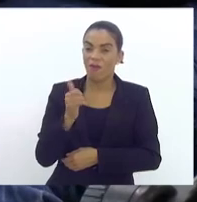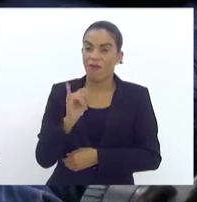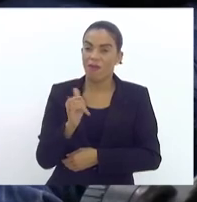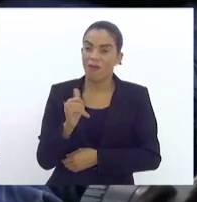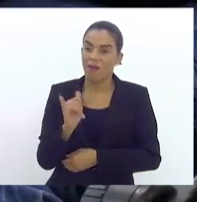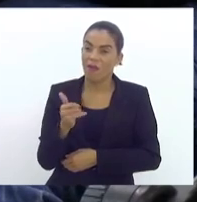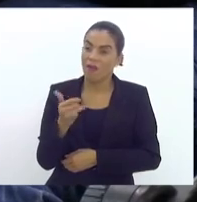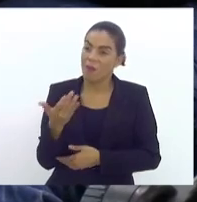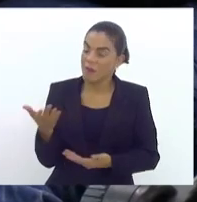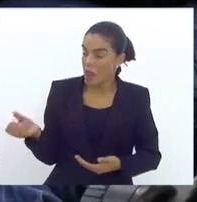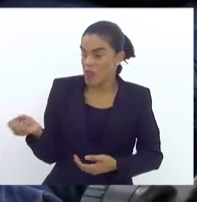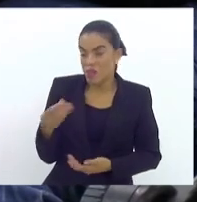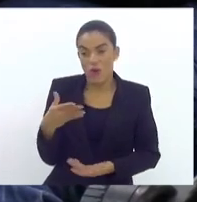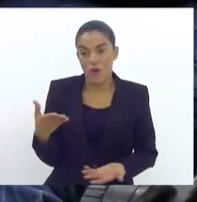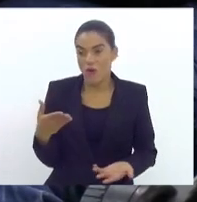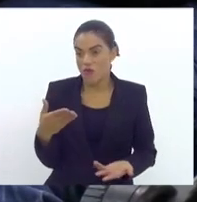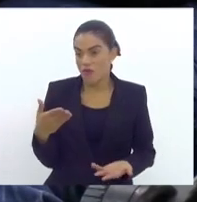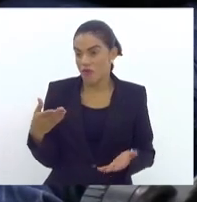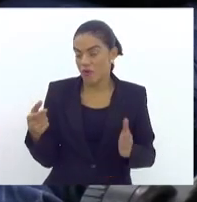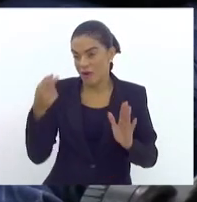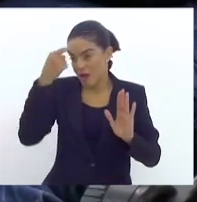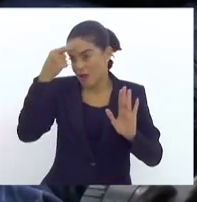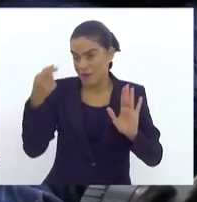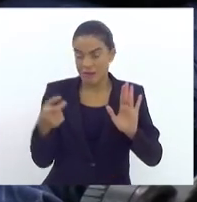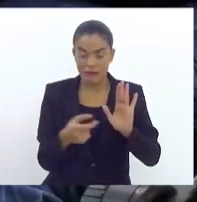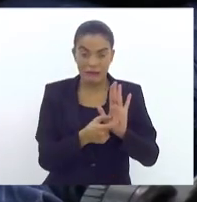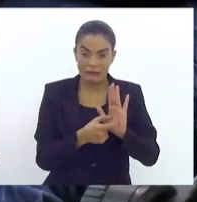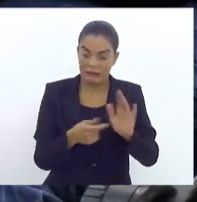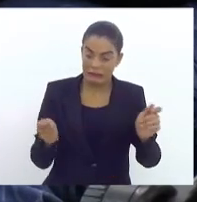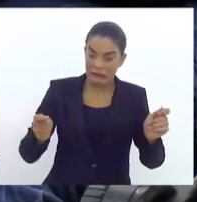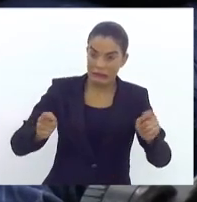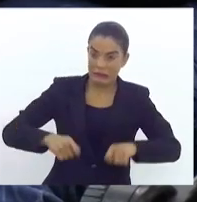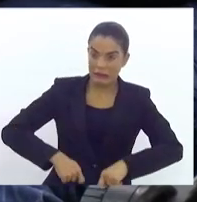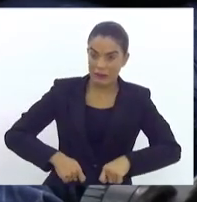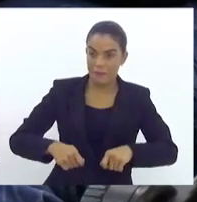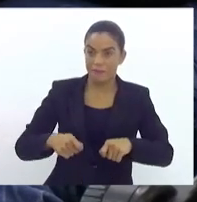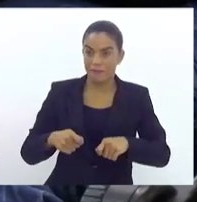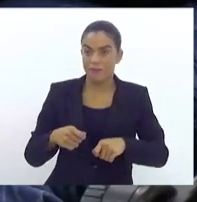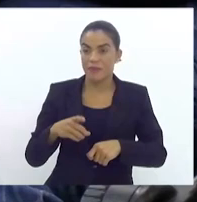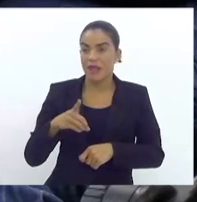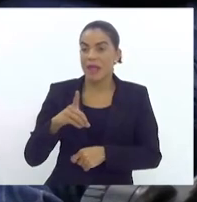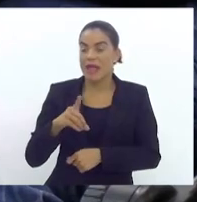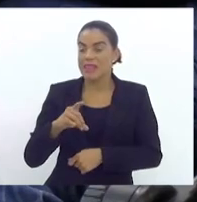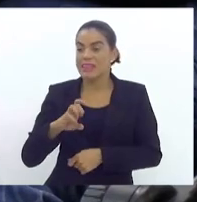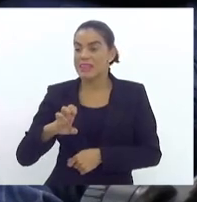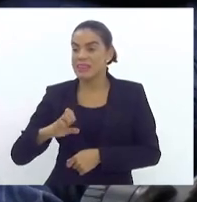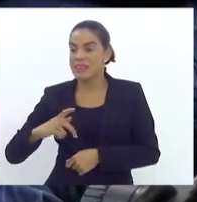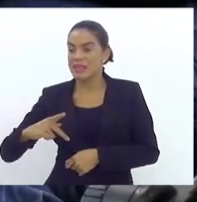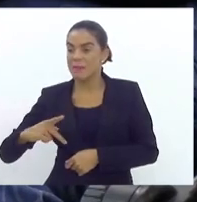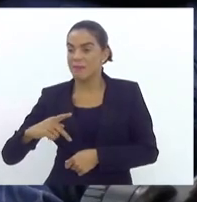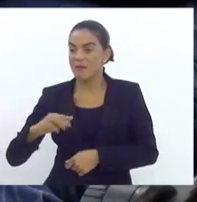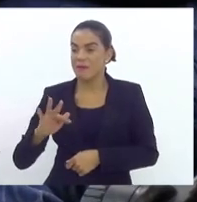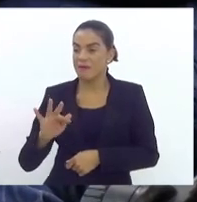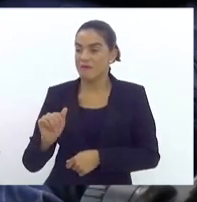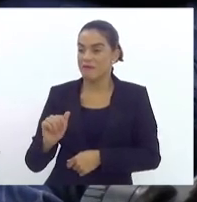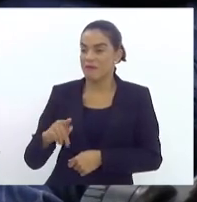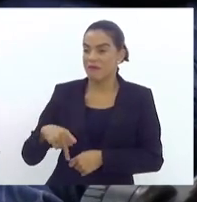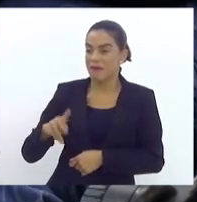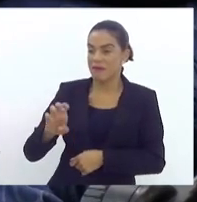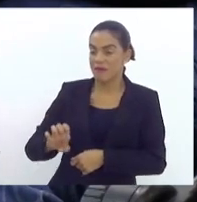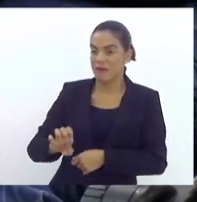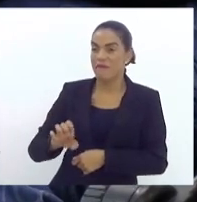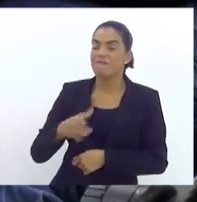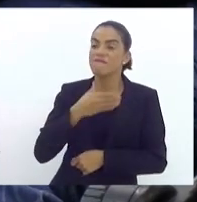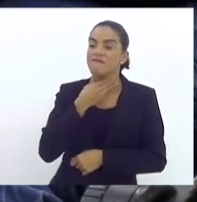é um fenômeno novo né essa inteligência artificial capaz né que a gente chama nem é Deep fake né capaz de simular o vídeo e áudio